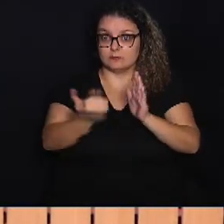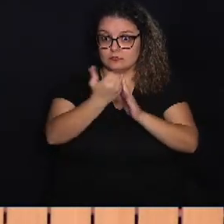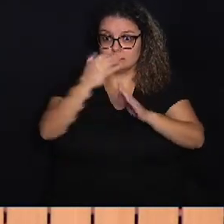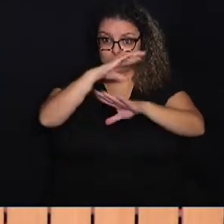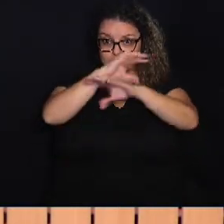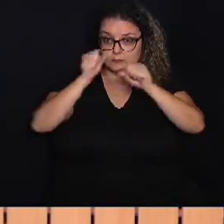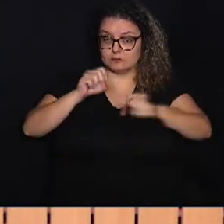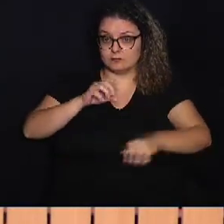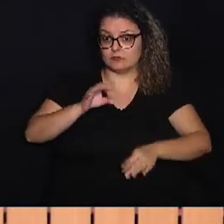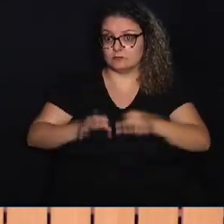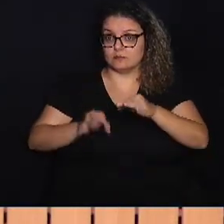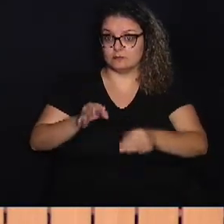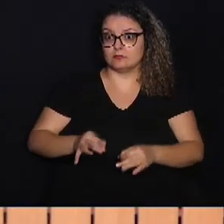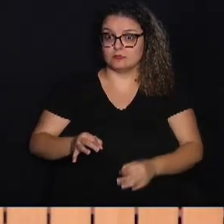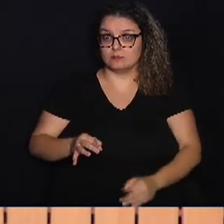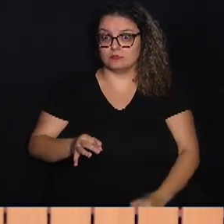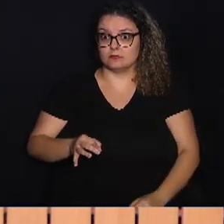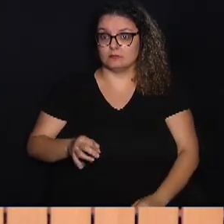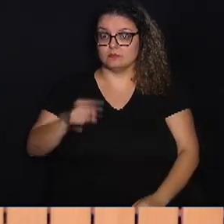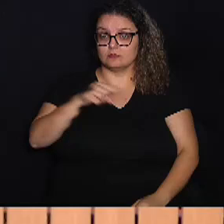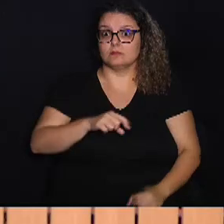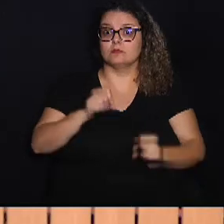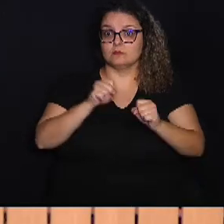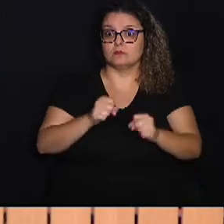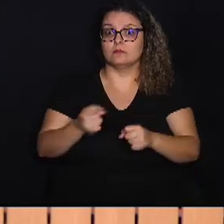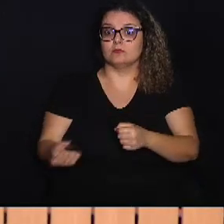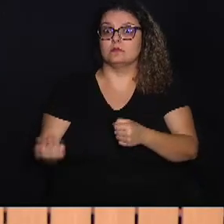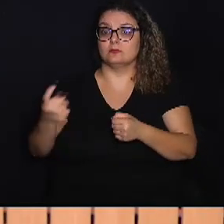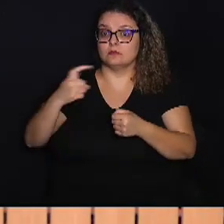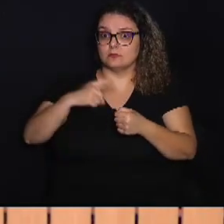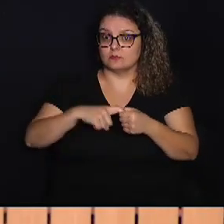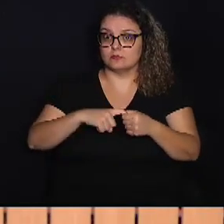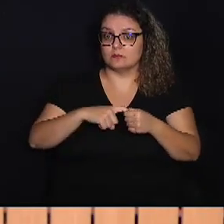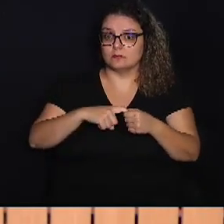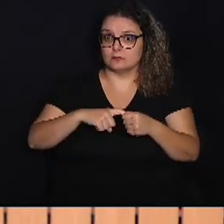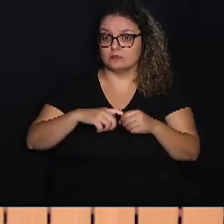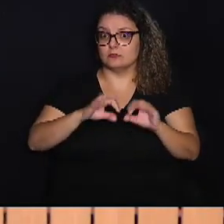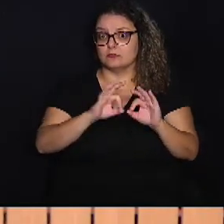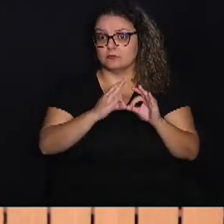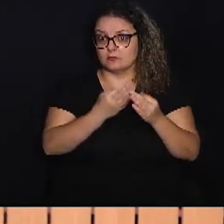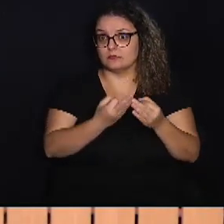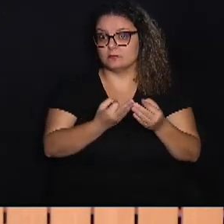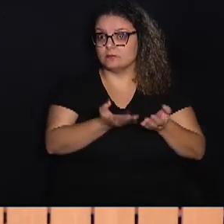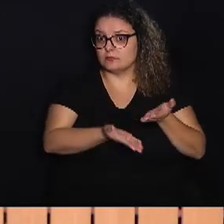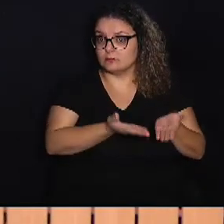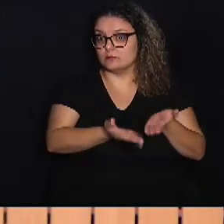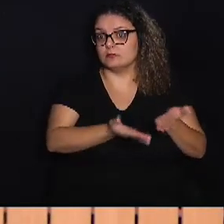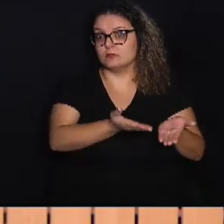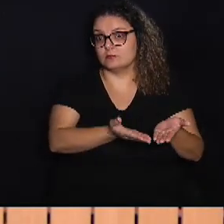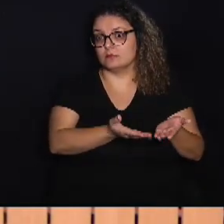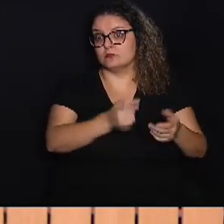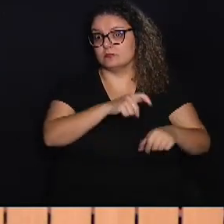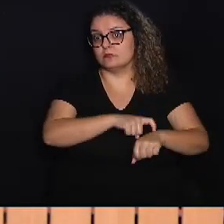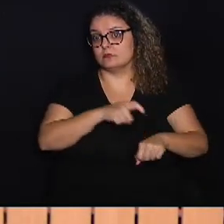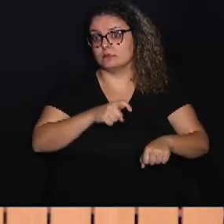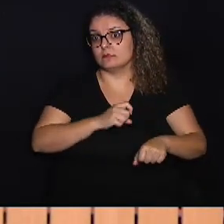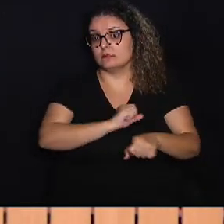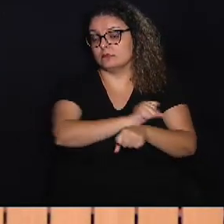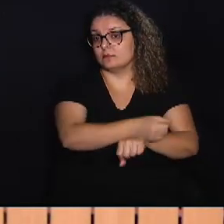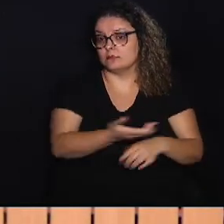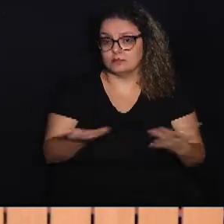deu uma decisão para que ela pudia voltar pra família que a Manteve em situação análoga